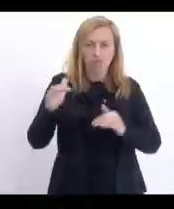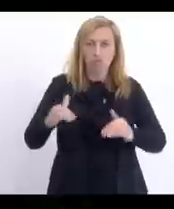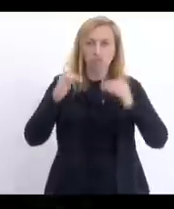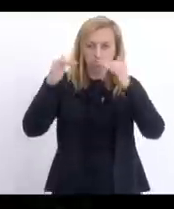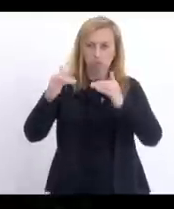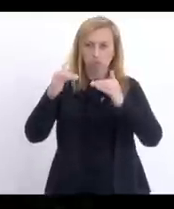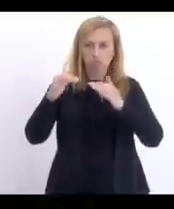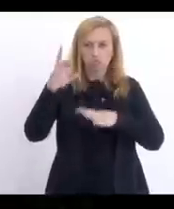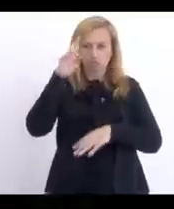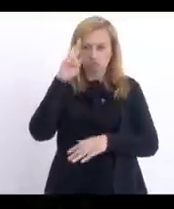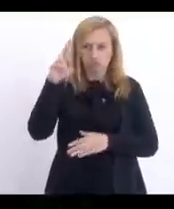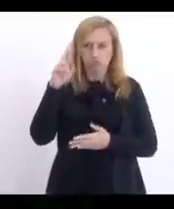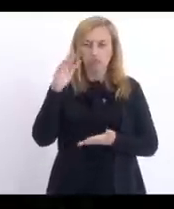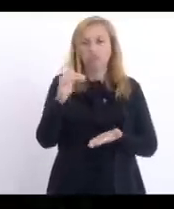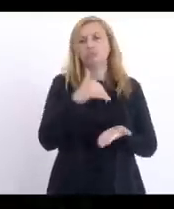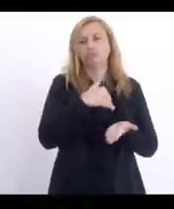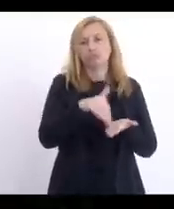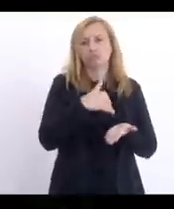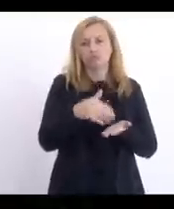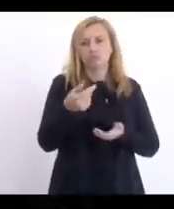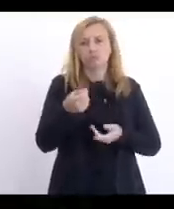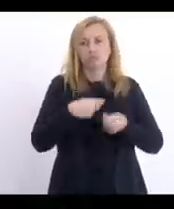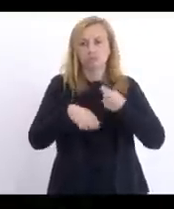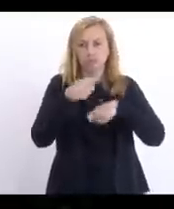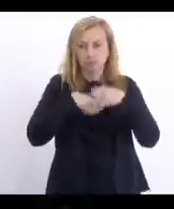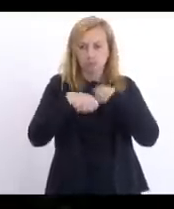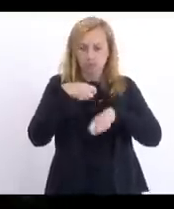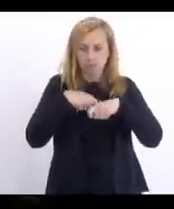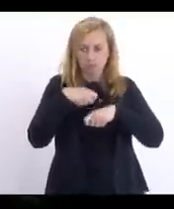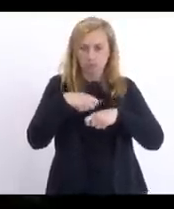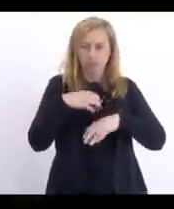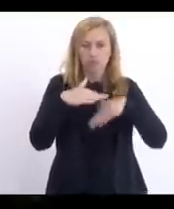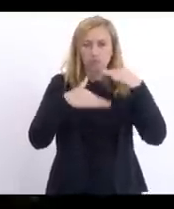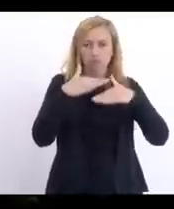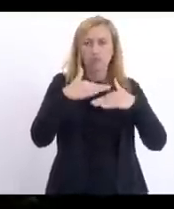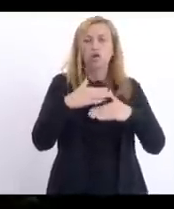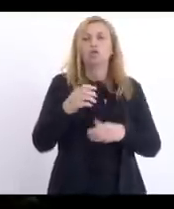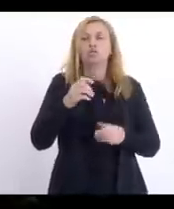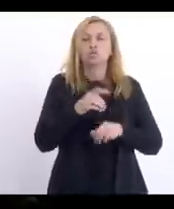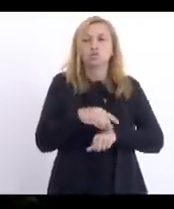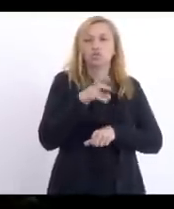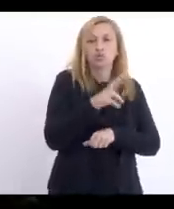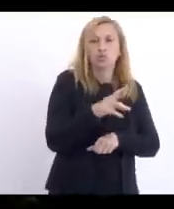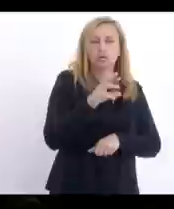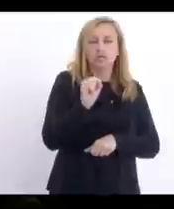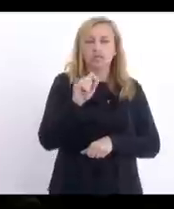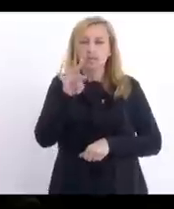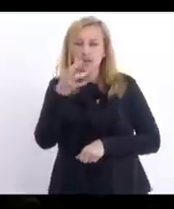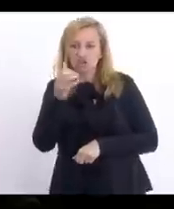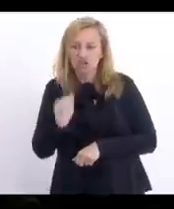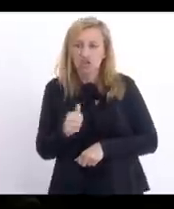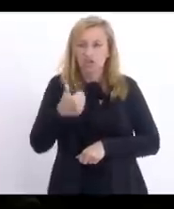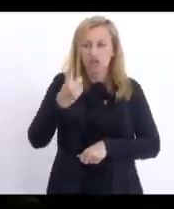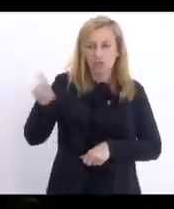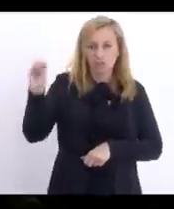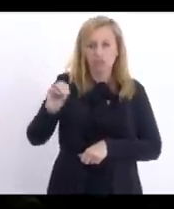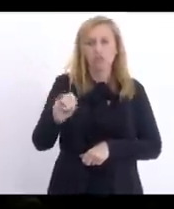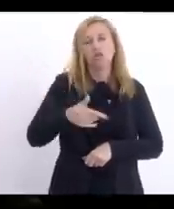subsecretário de Desenvolvimento Econômico, e o senhor, doutor Sebastião. E a segunda questão, senhor